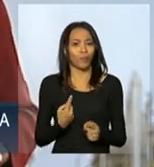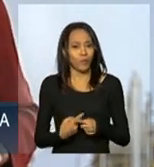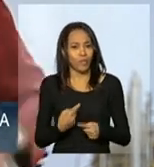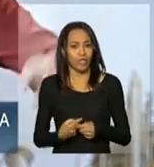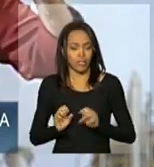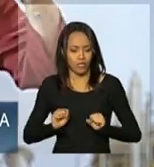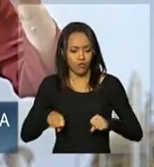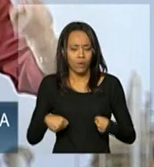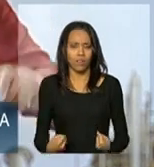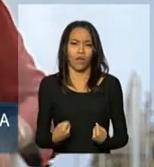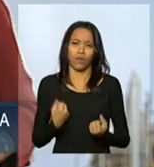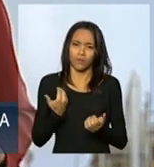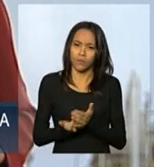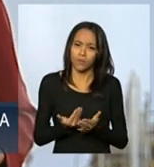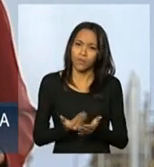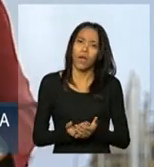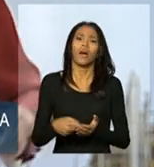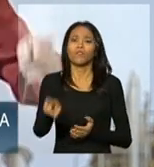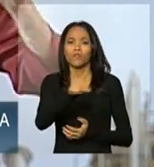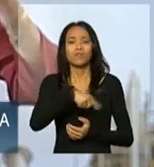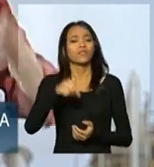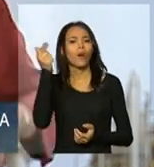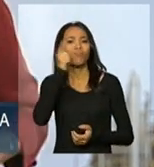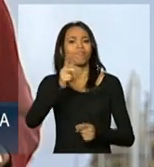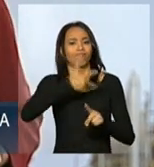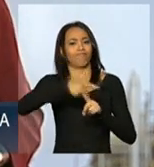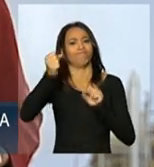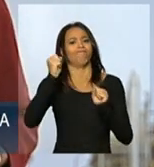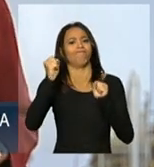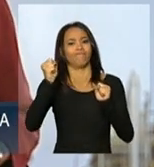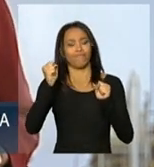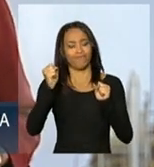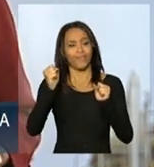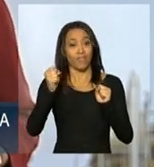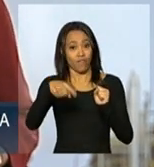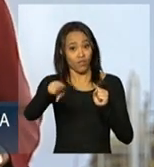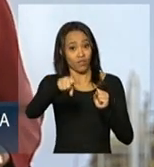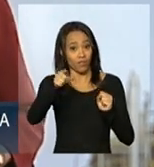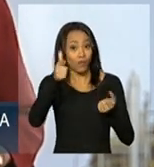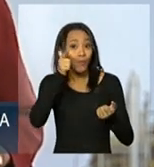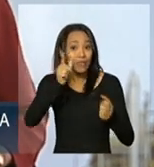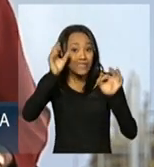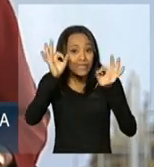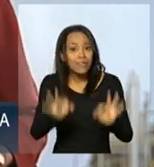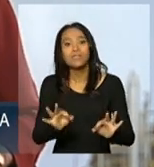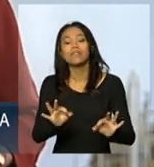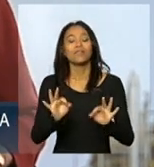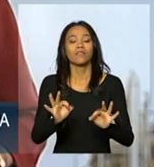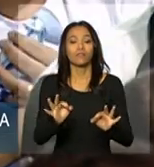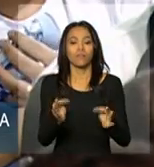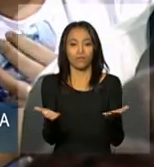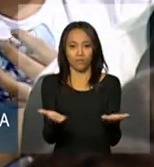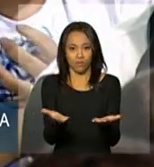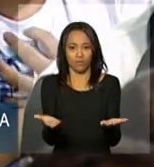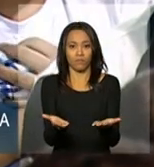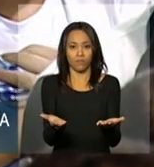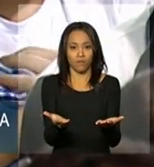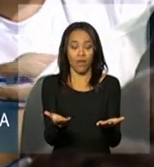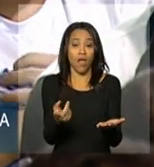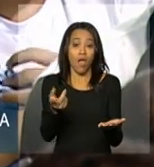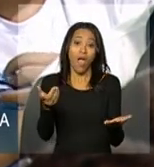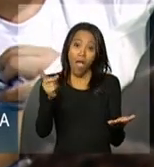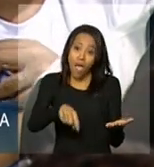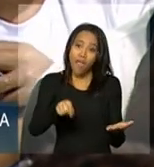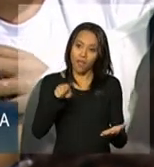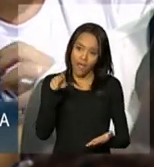esse esforço, porque são vitoriosos e porque conquistaram o que conquistaram, são